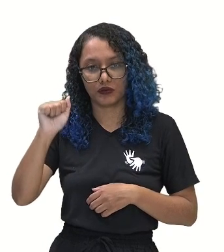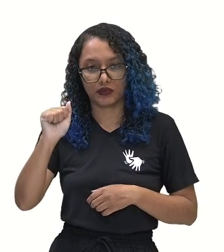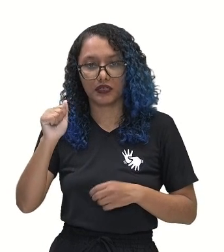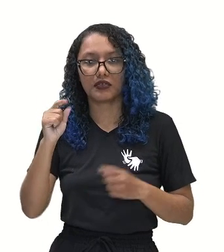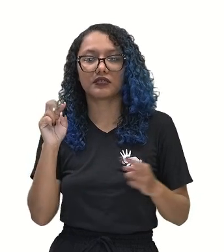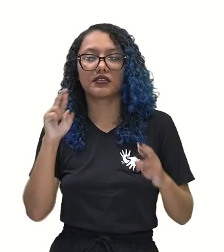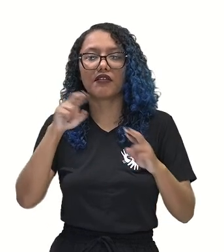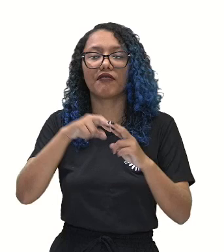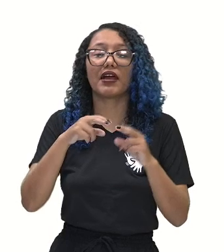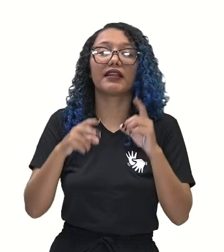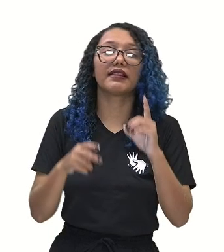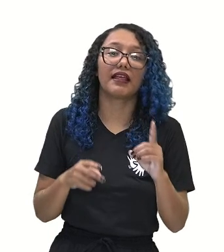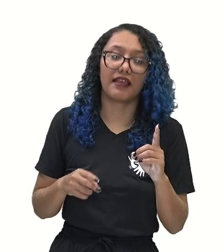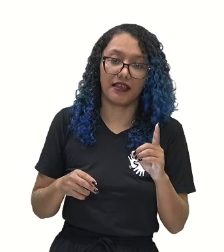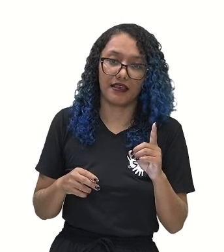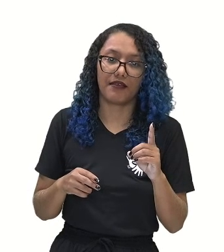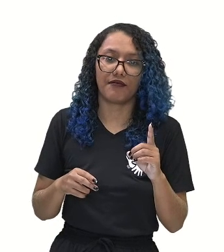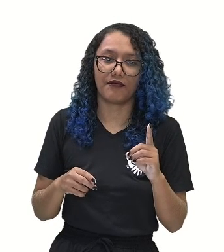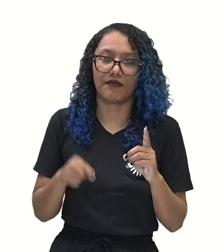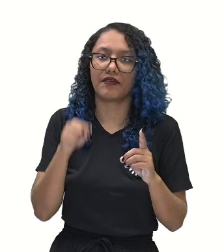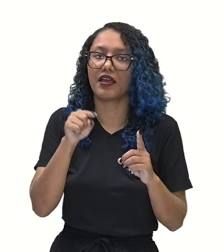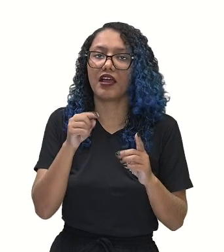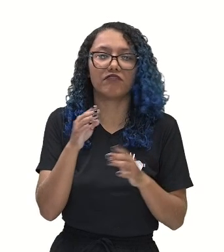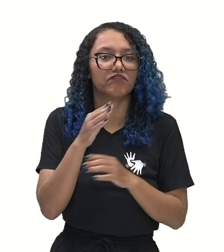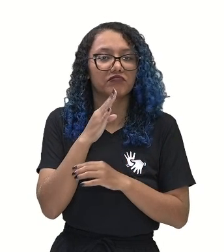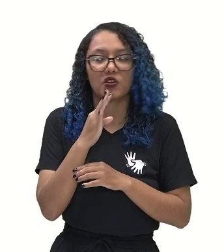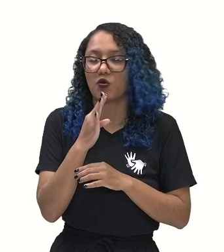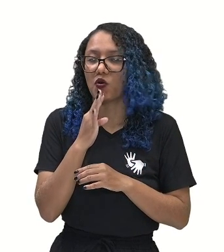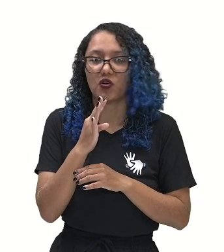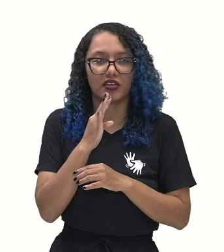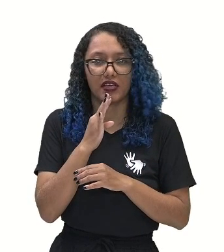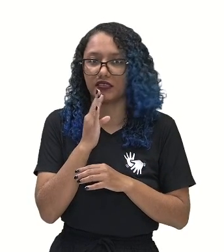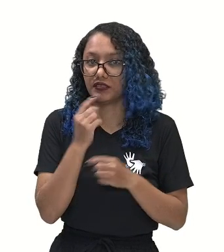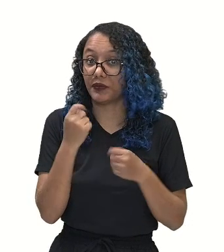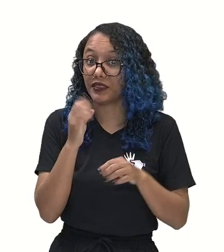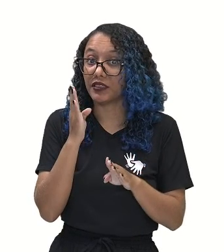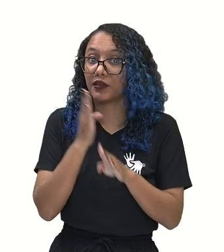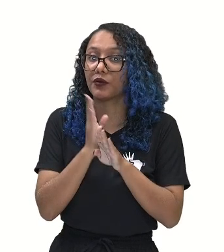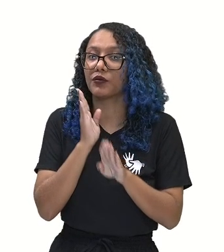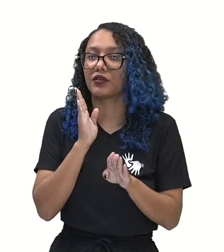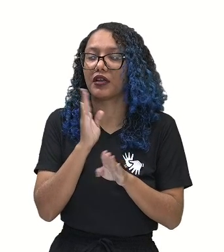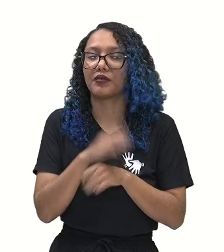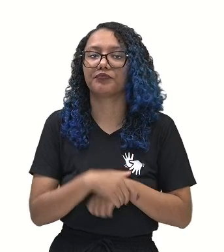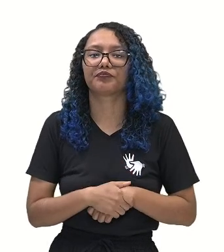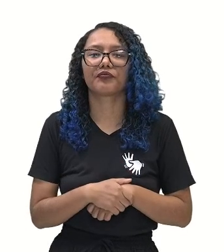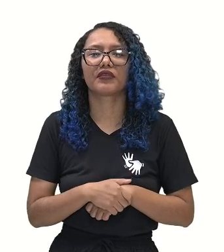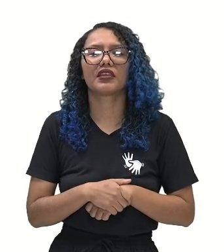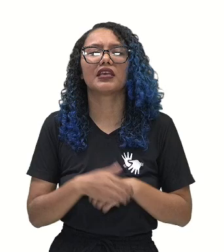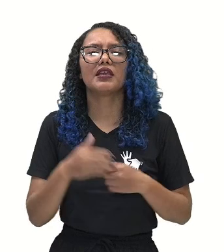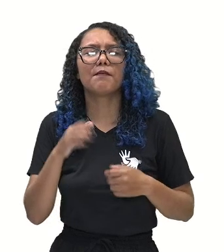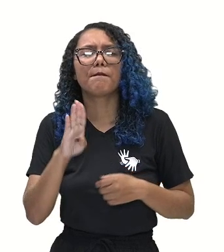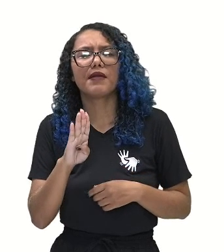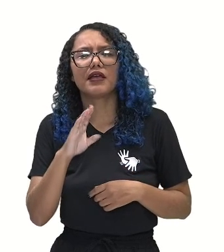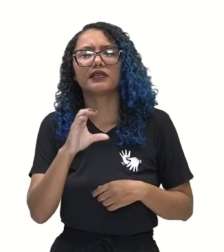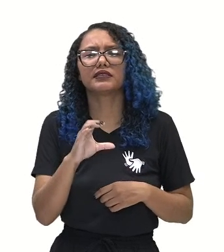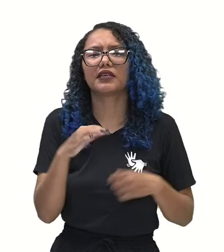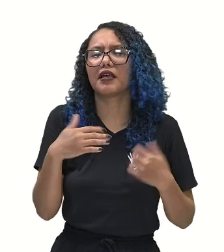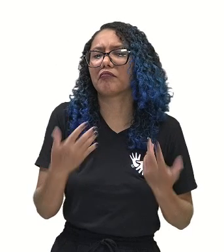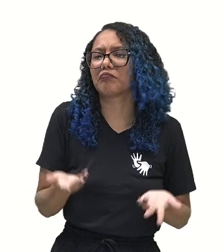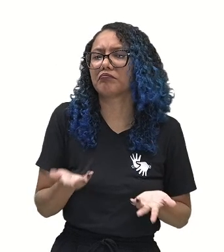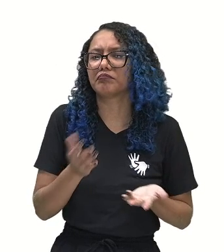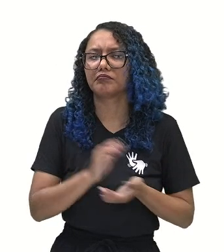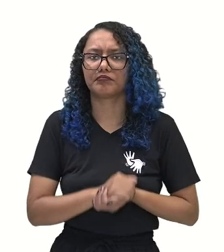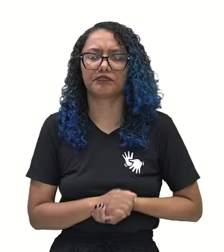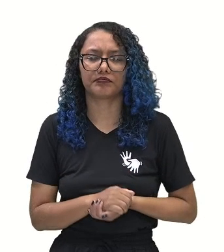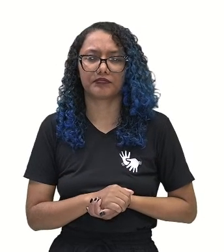pontos que nós não sabemos ainda. Quem são os valores de B e C? Os valores de B e